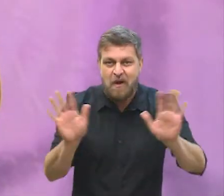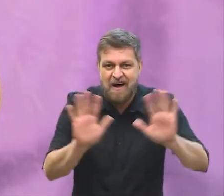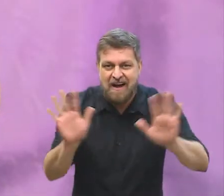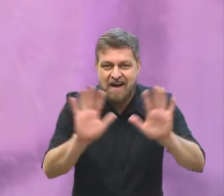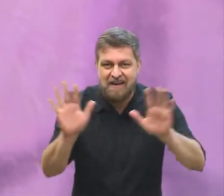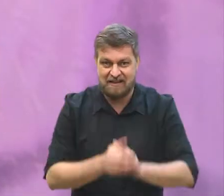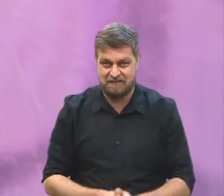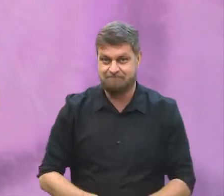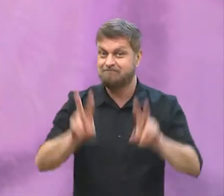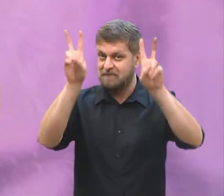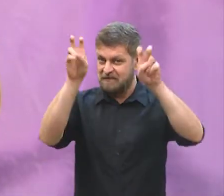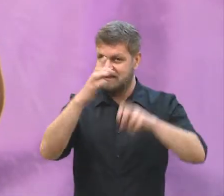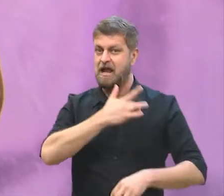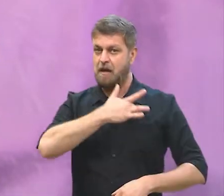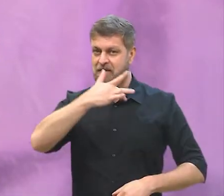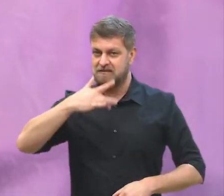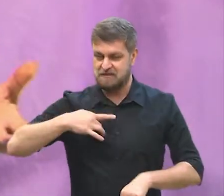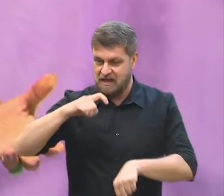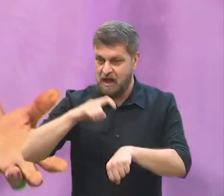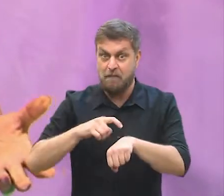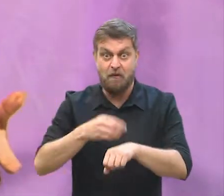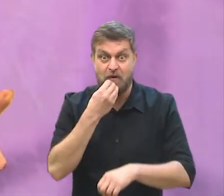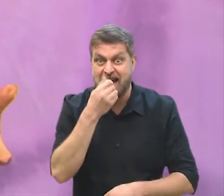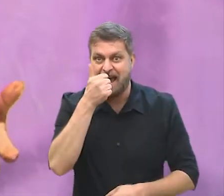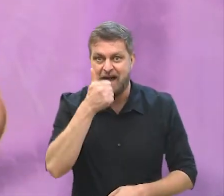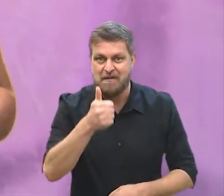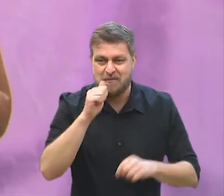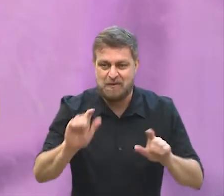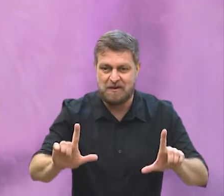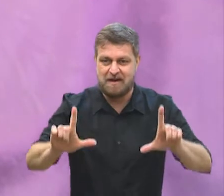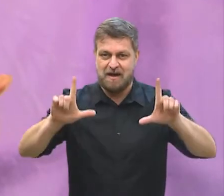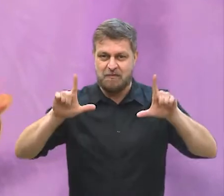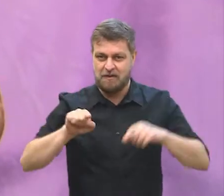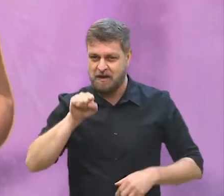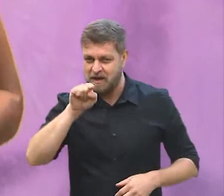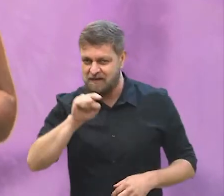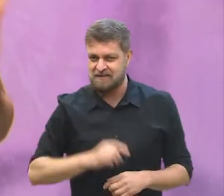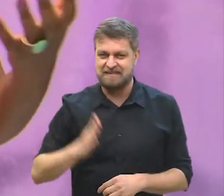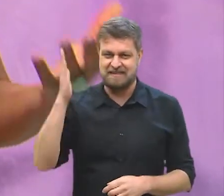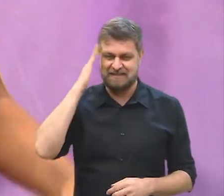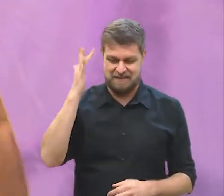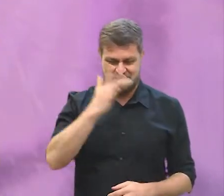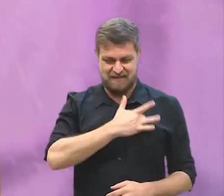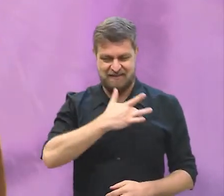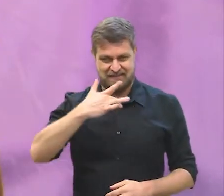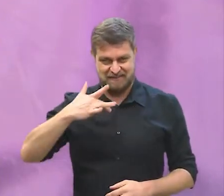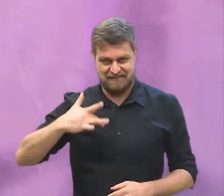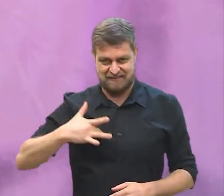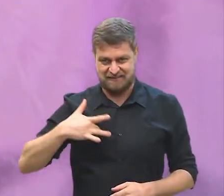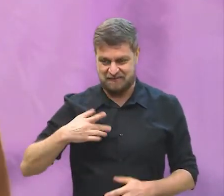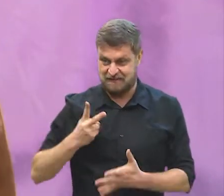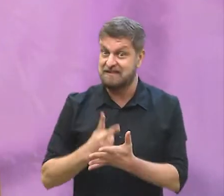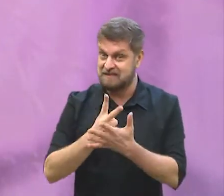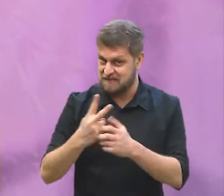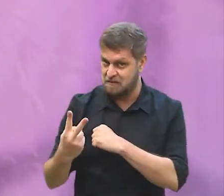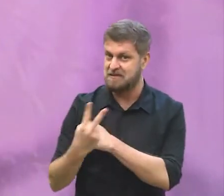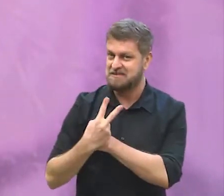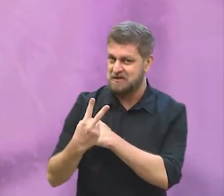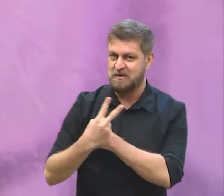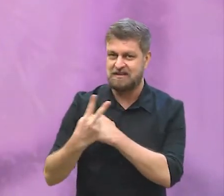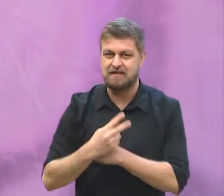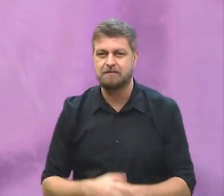Olá, vamos falar de saúde? Chegou aquela hora boa do programa, né? Para você ficar em dia com tudo aí a sua saúde e sempre se cuidar.